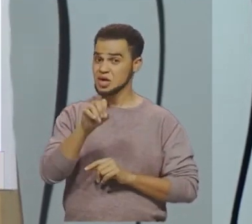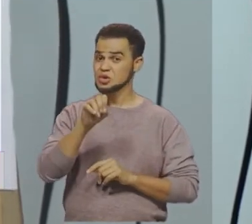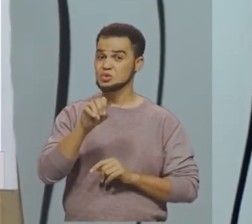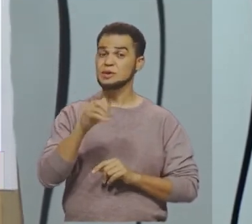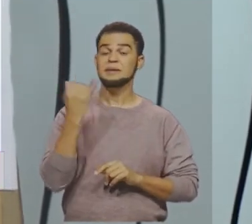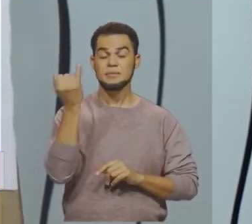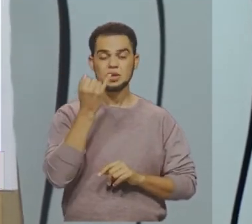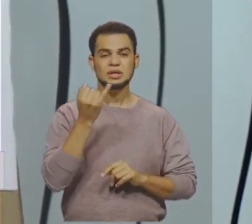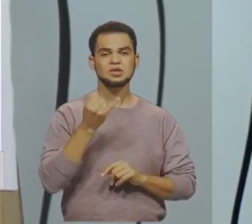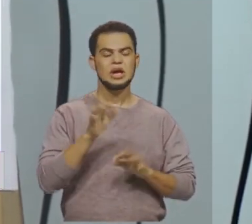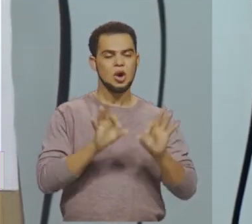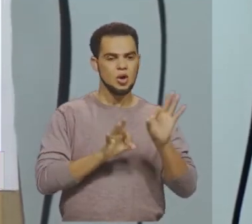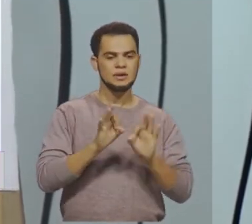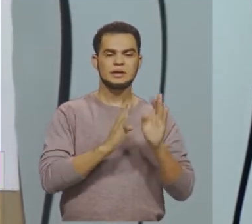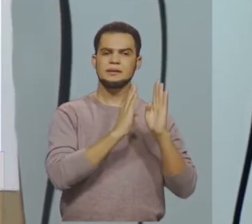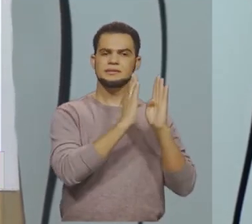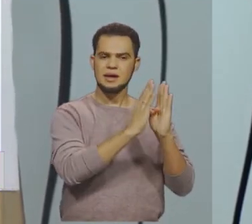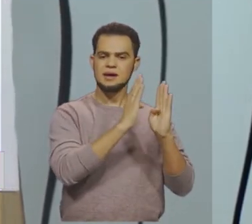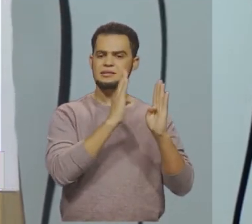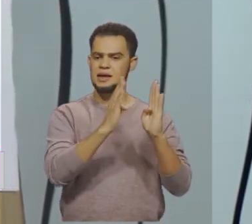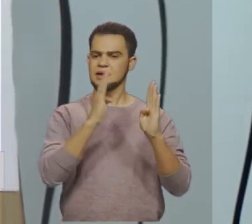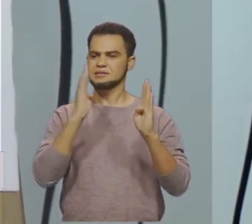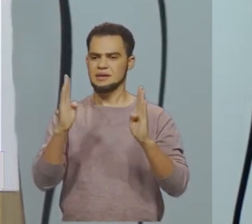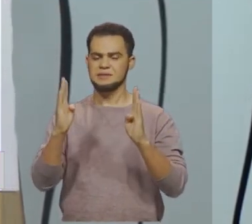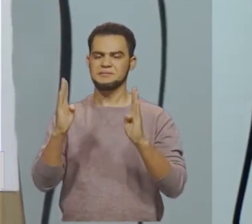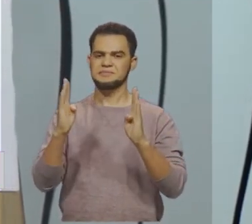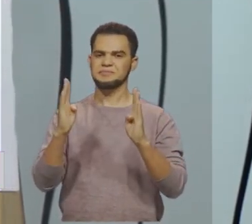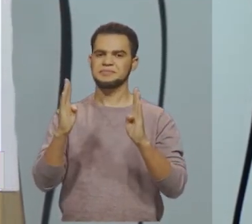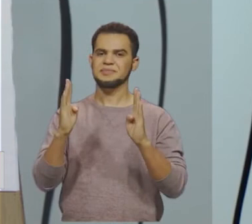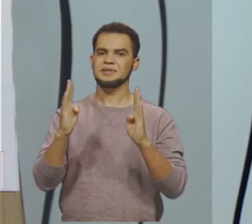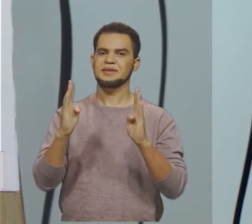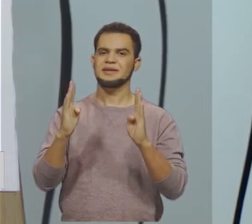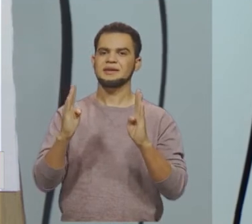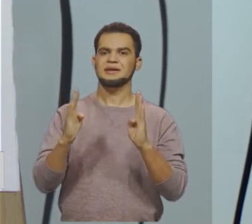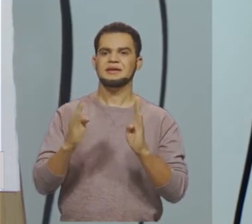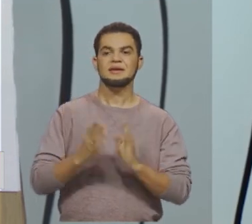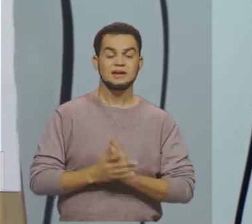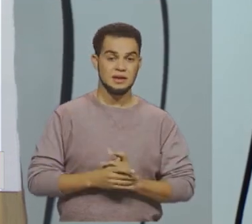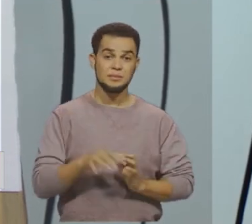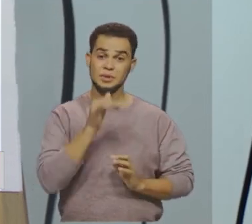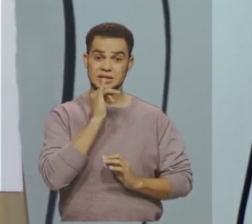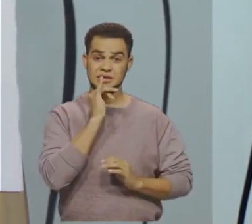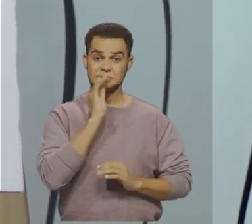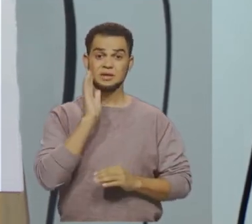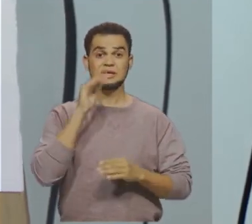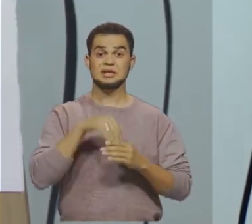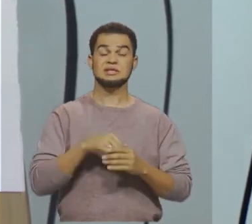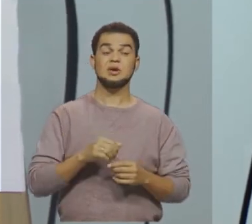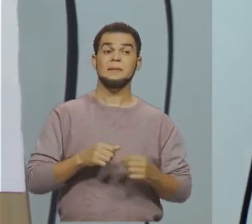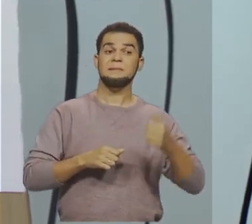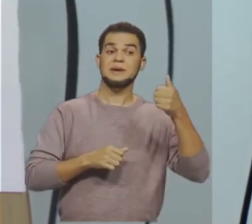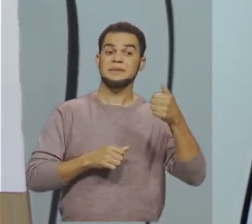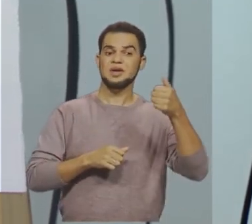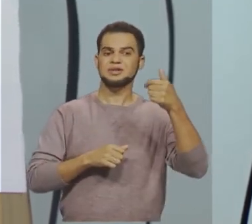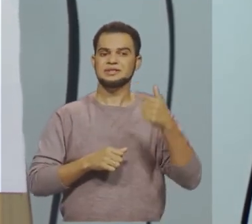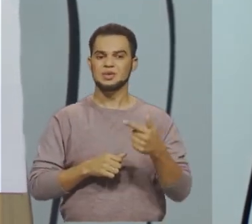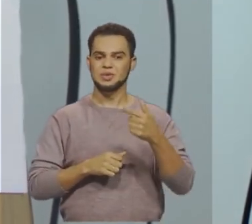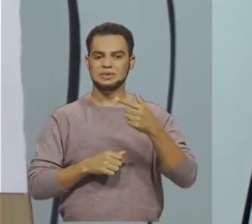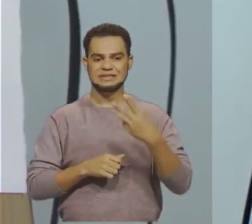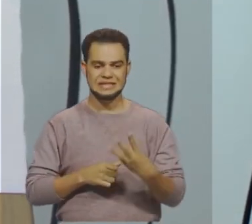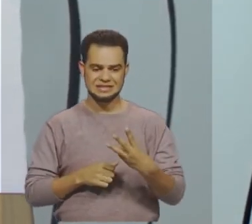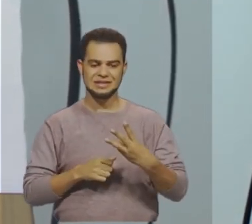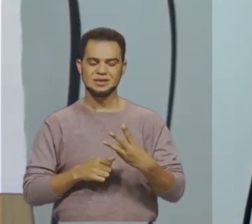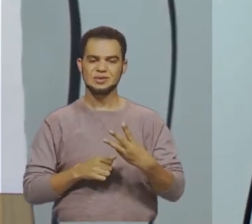Dani, eu e Eliana. Não é a mesma coisa. Ah, ela ganhou uma eleição, por exemplo. Ela ficou em primeiro, em segundo e em terceiro.